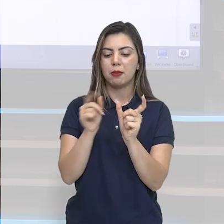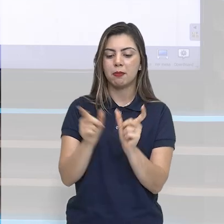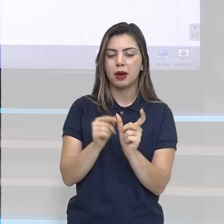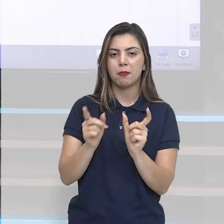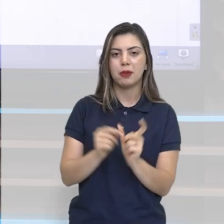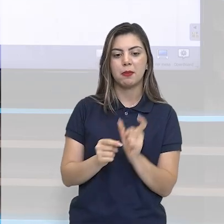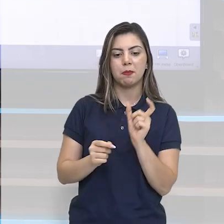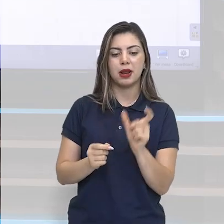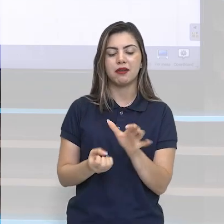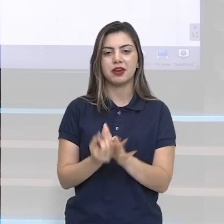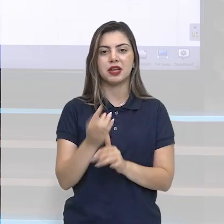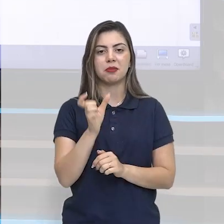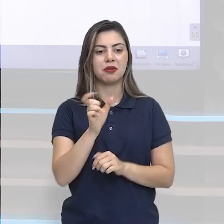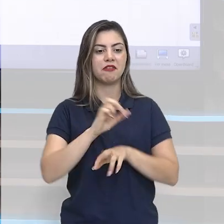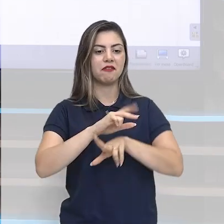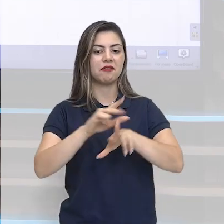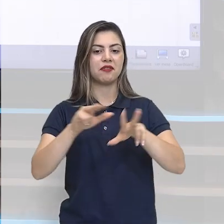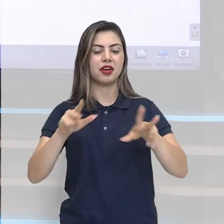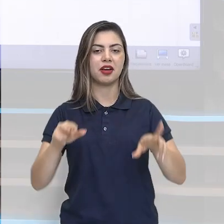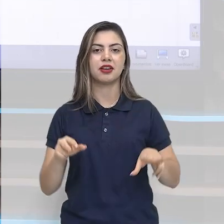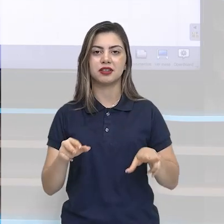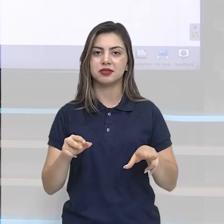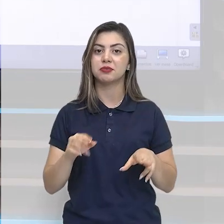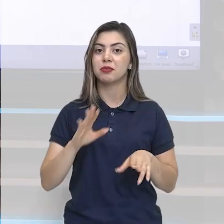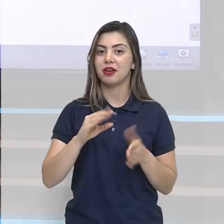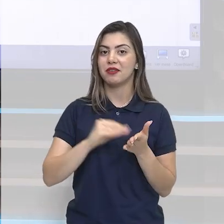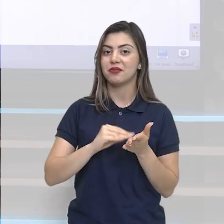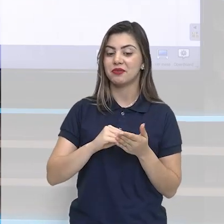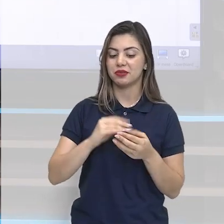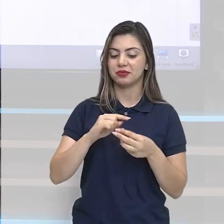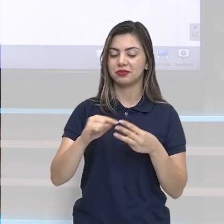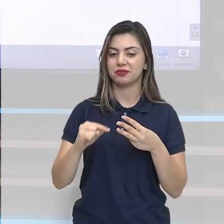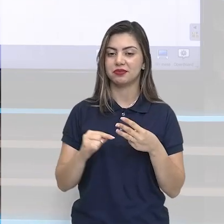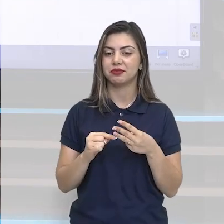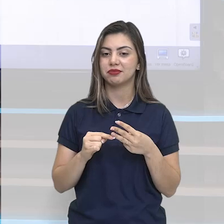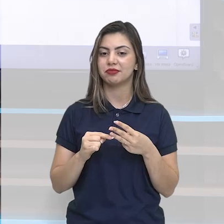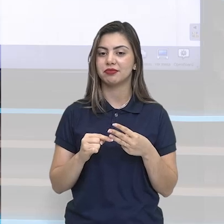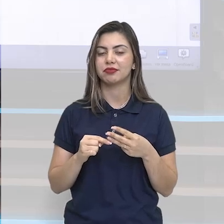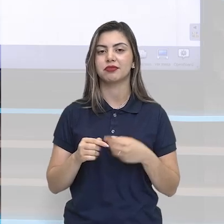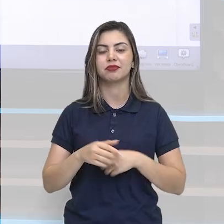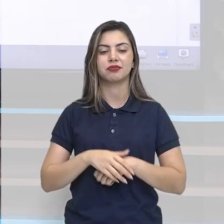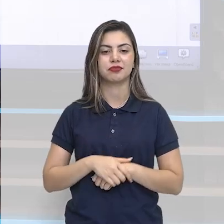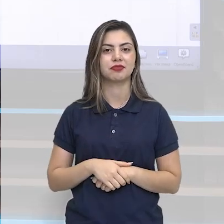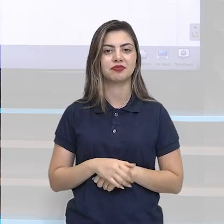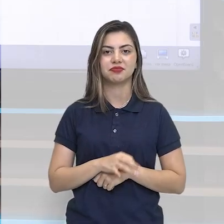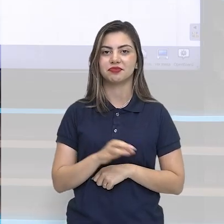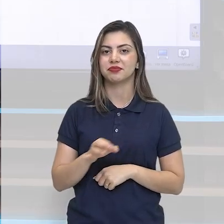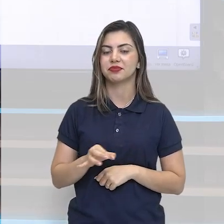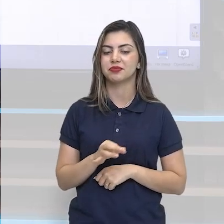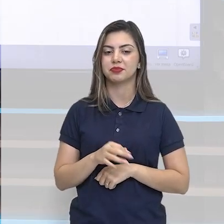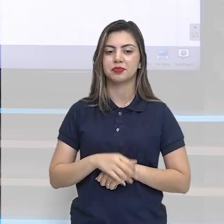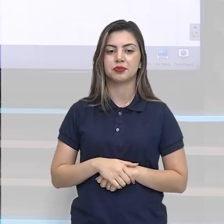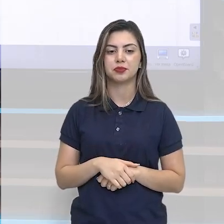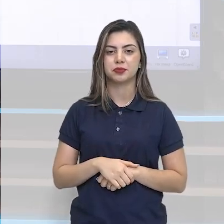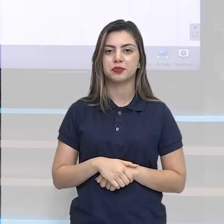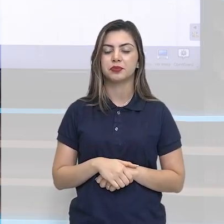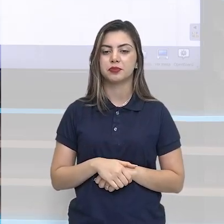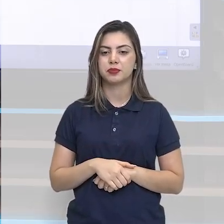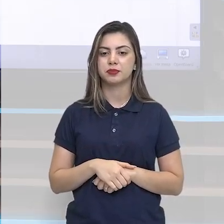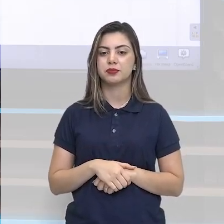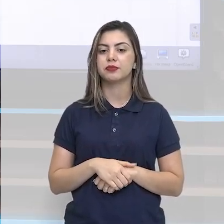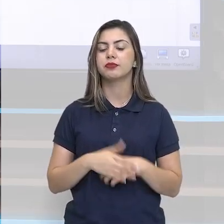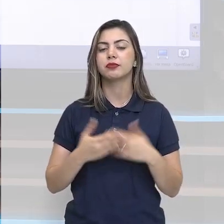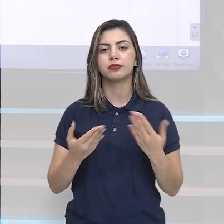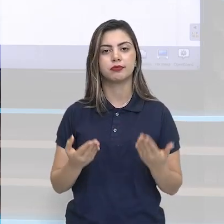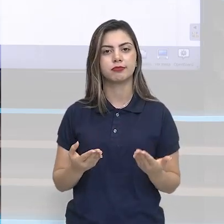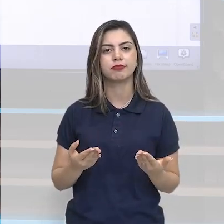outras palavras. Ainda temos mais 3 aqui, não é? Formadas a partir da palavra forma,